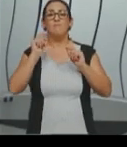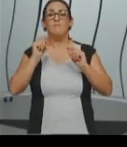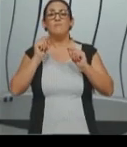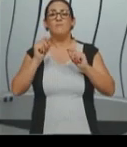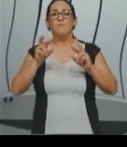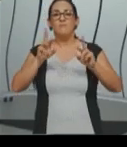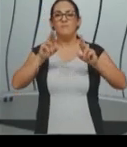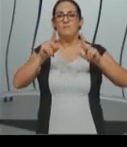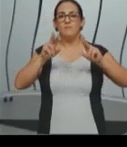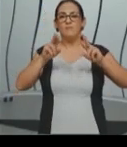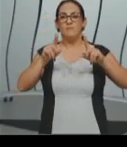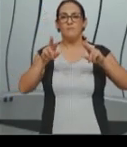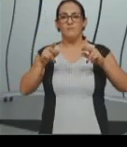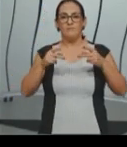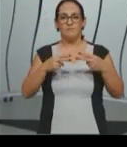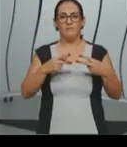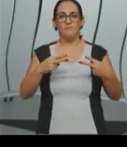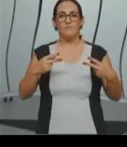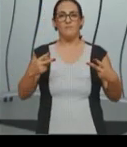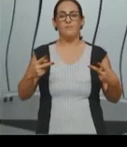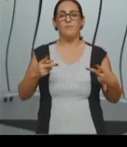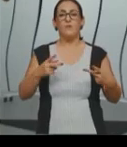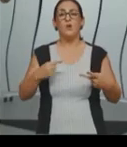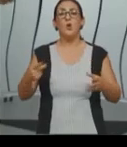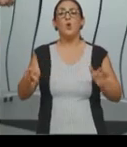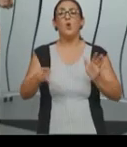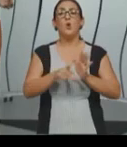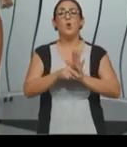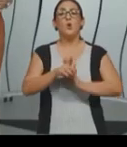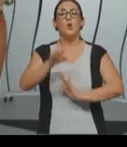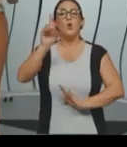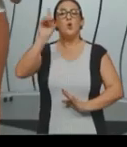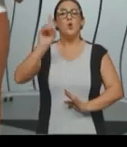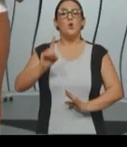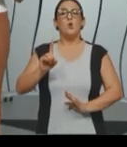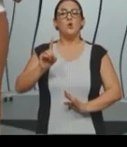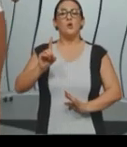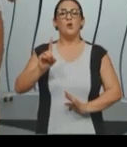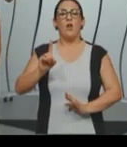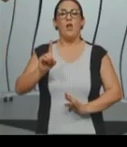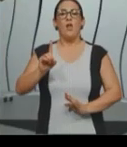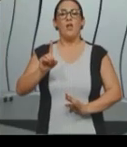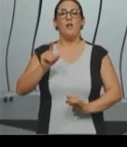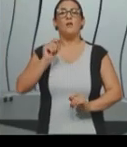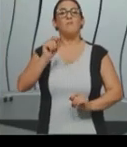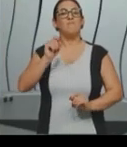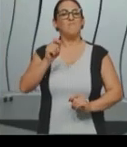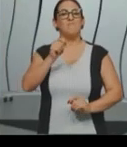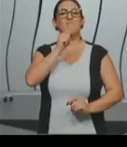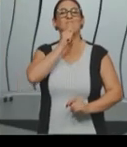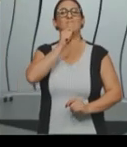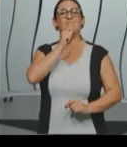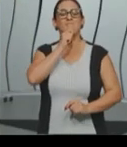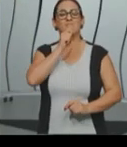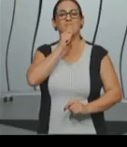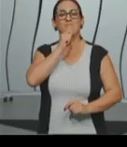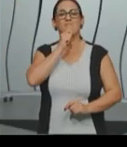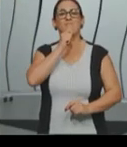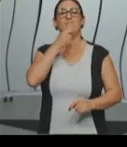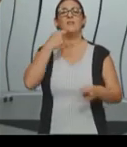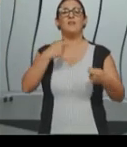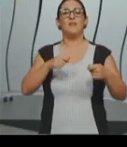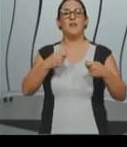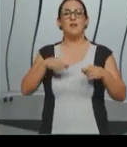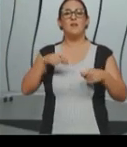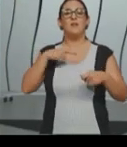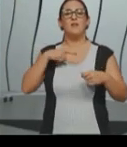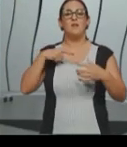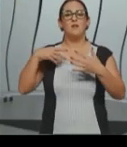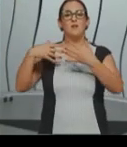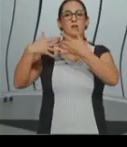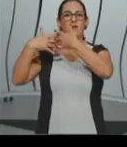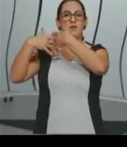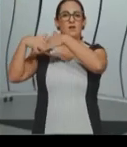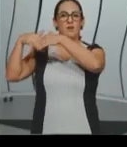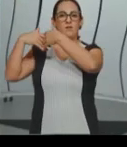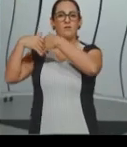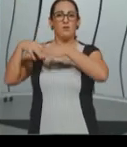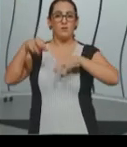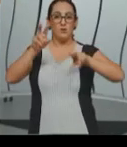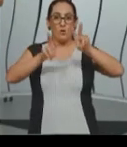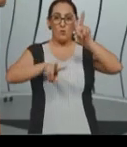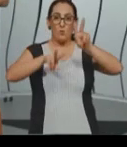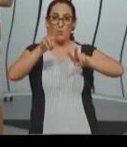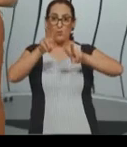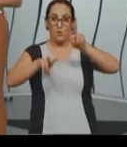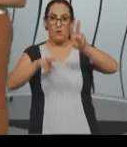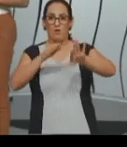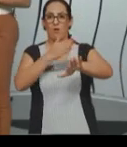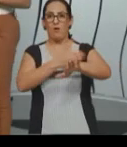direitos civis, ela ainda merece, né, reflexão, ela ainda merece aí uma análise da prática, né, e também a sua